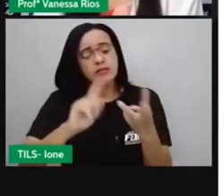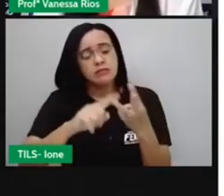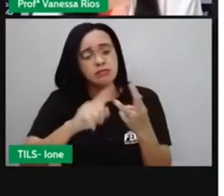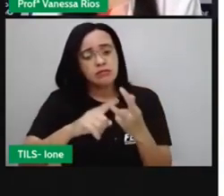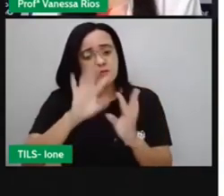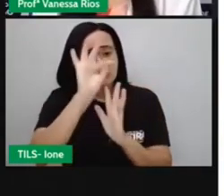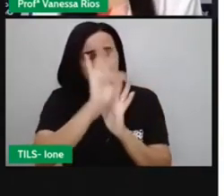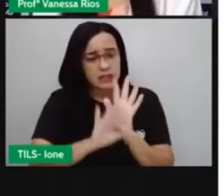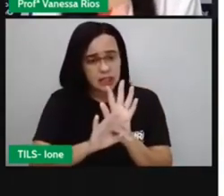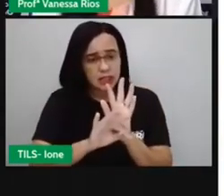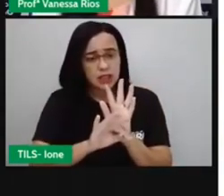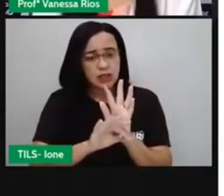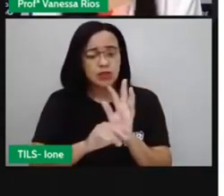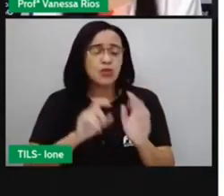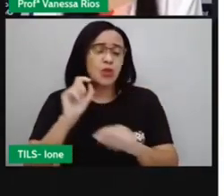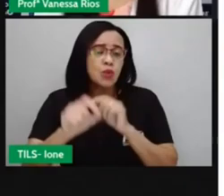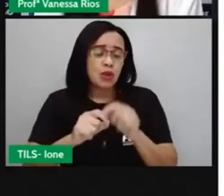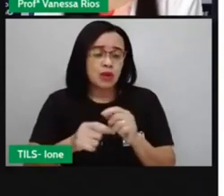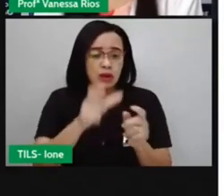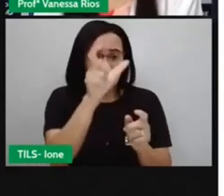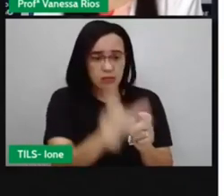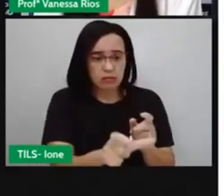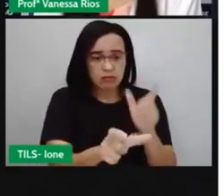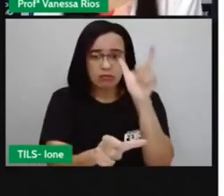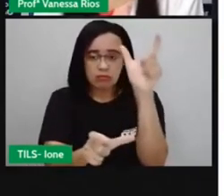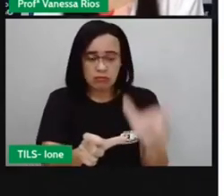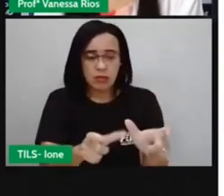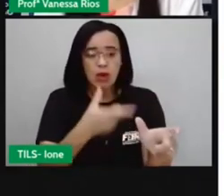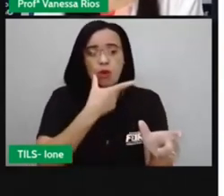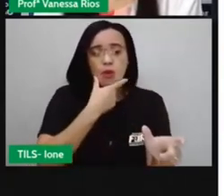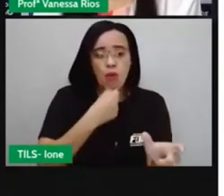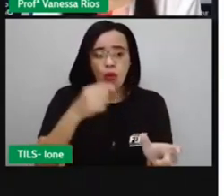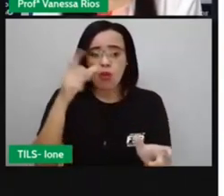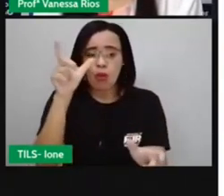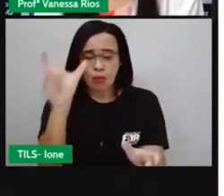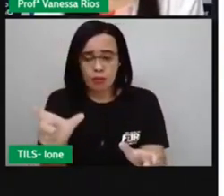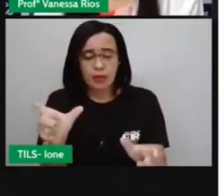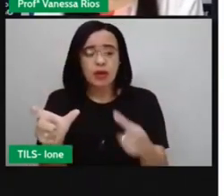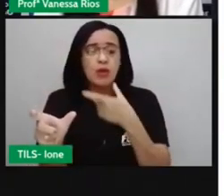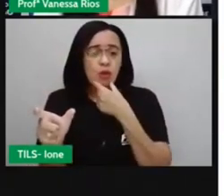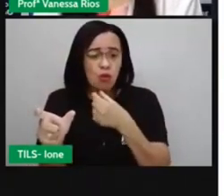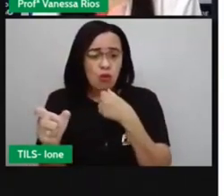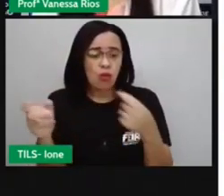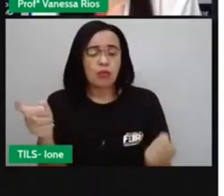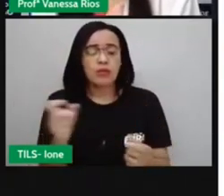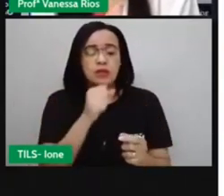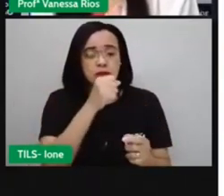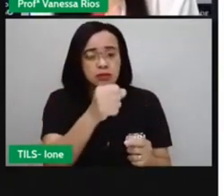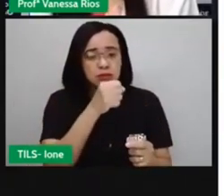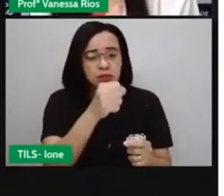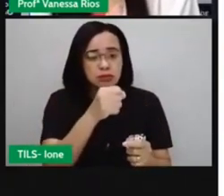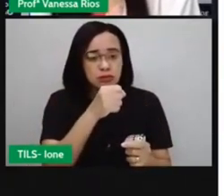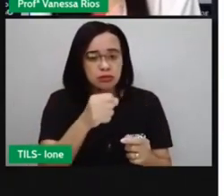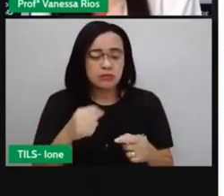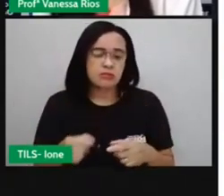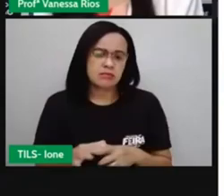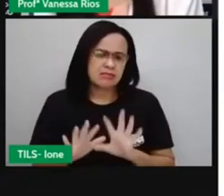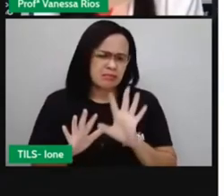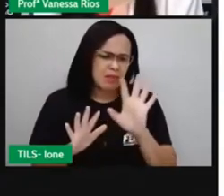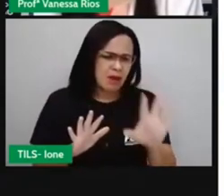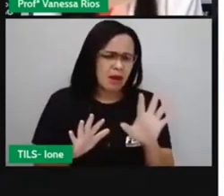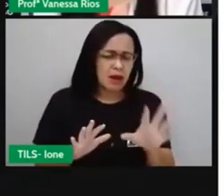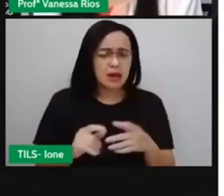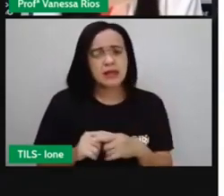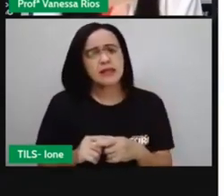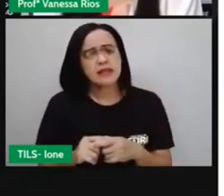e um entrevistado. As imagens retratam uma situação atual ou